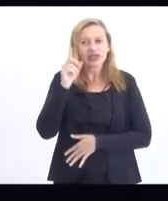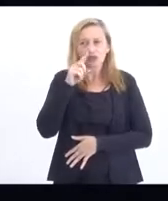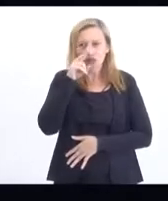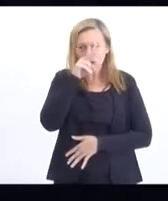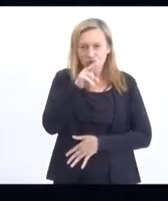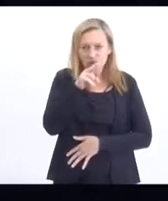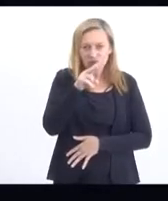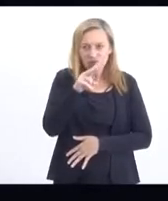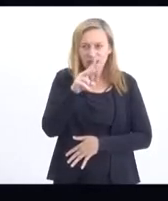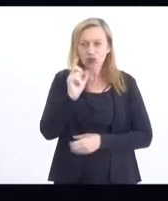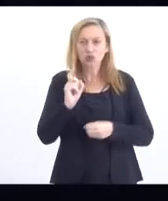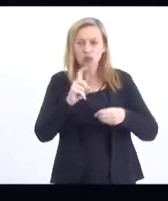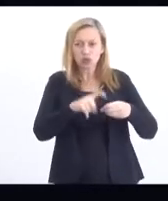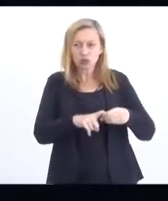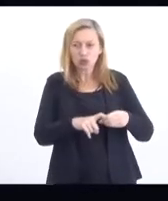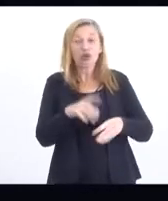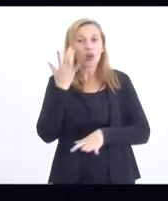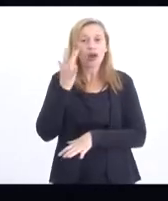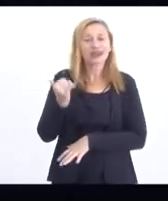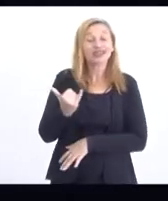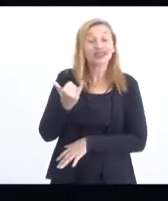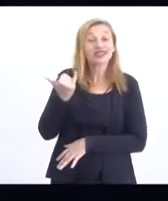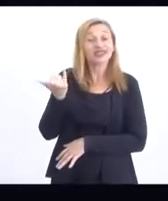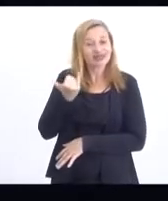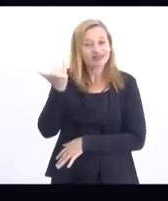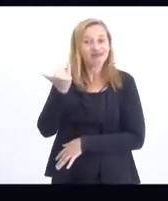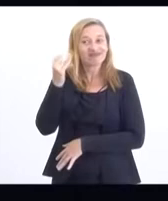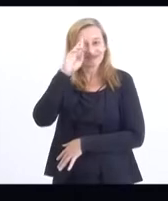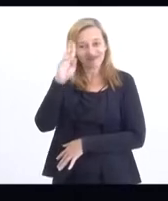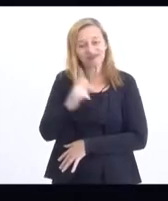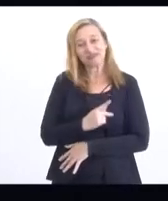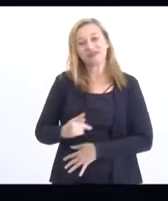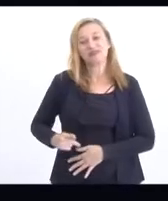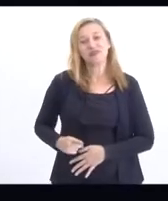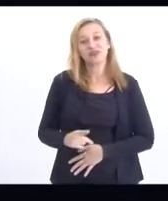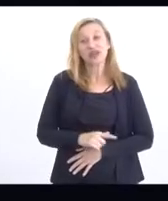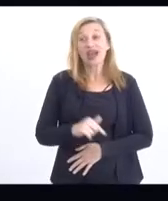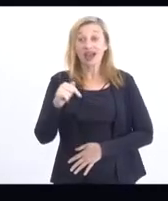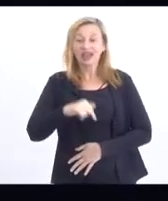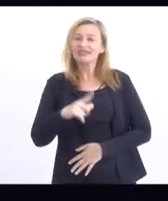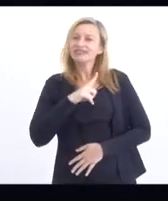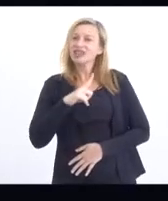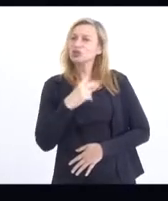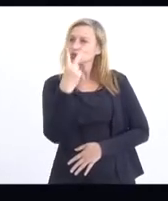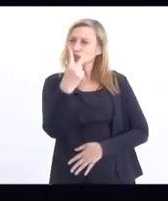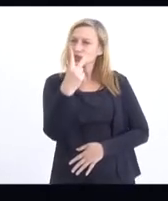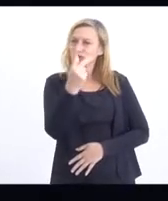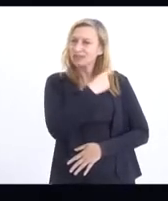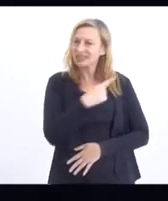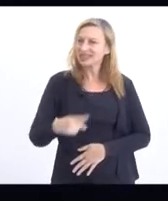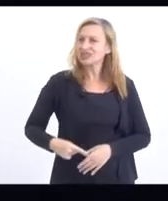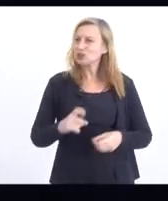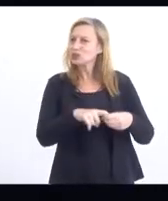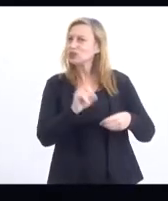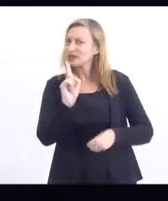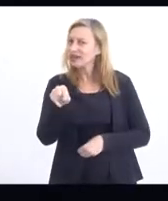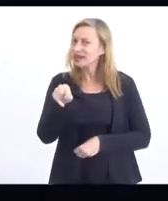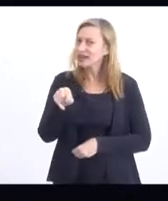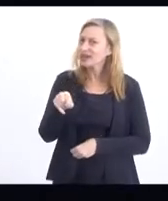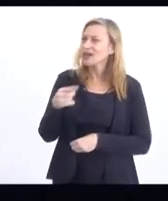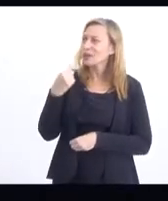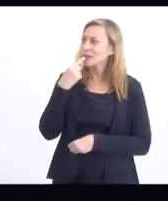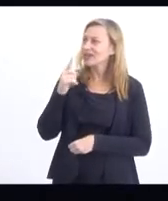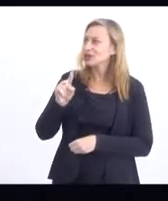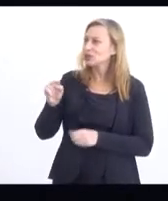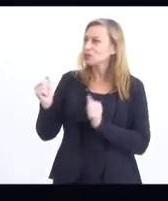fortalecendo os consórcios, que eu acho muito interessante, presidente. Aqui tem dois presidentes de consórcio, né? E eles estão pertinho um